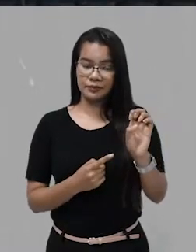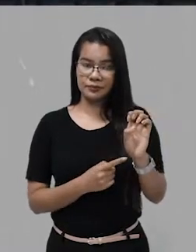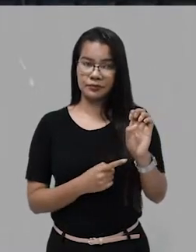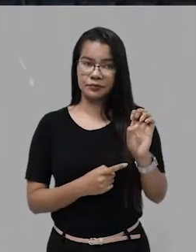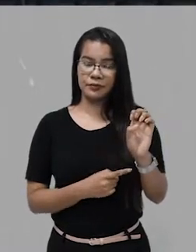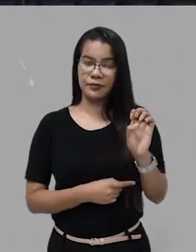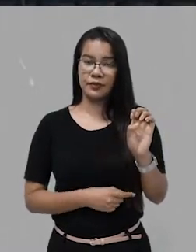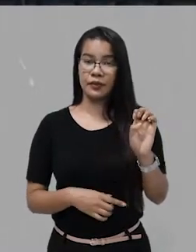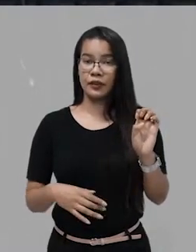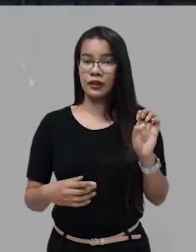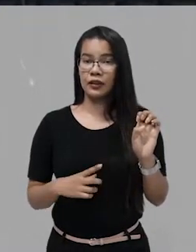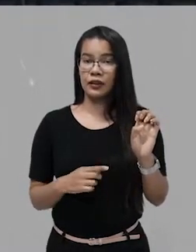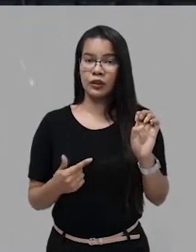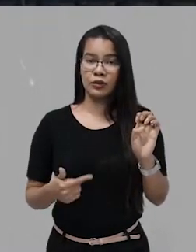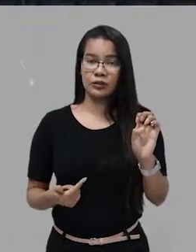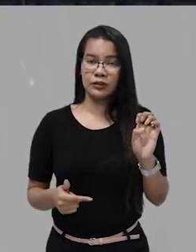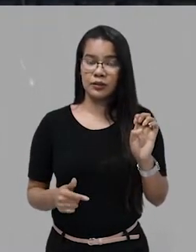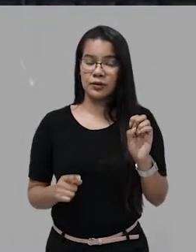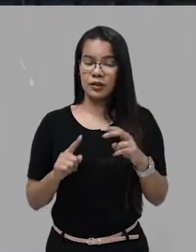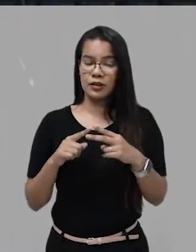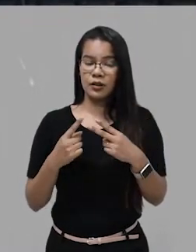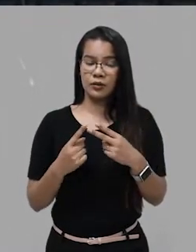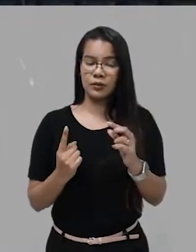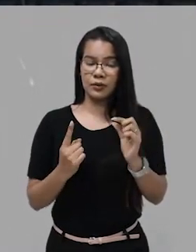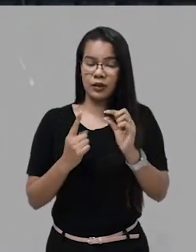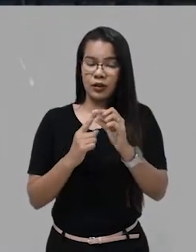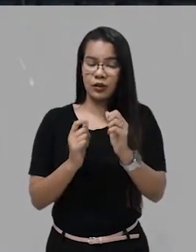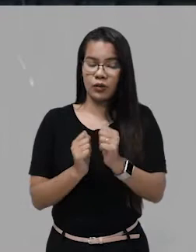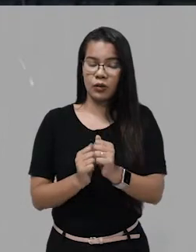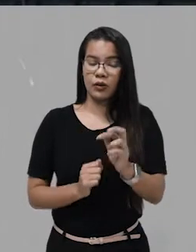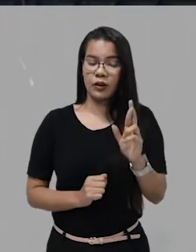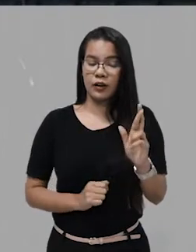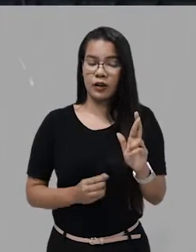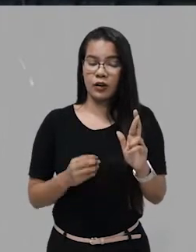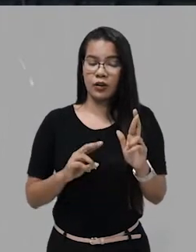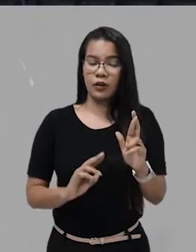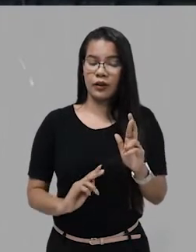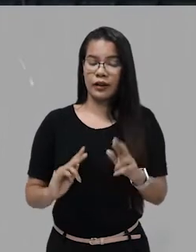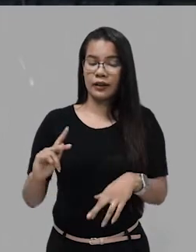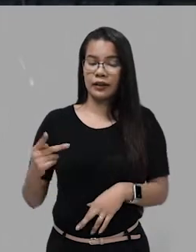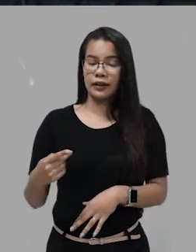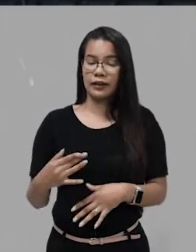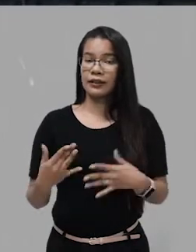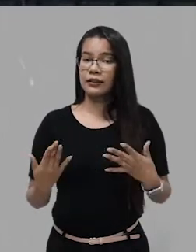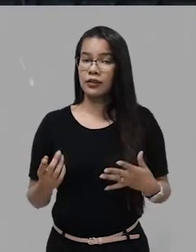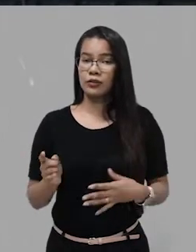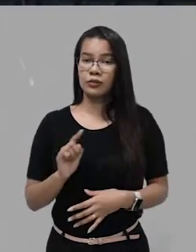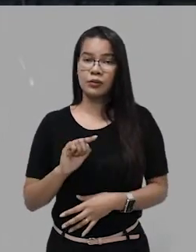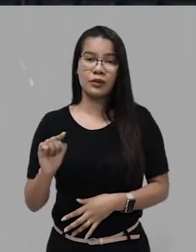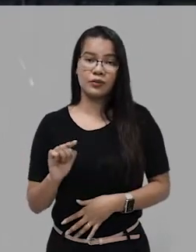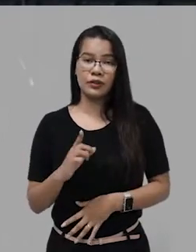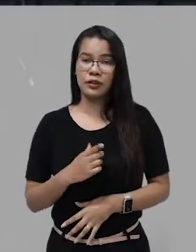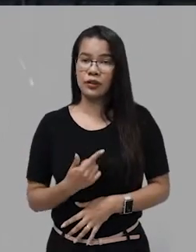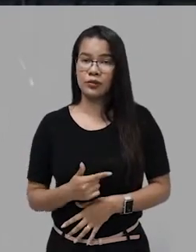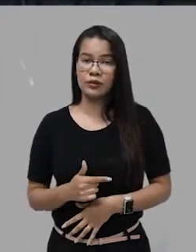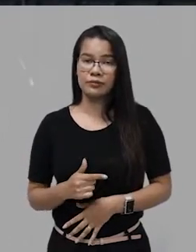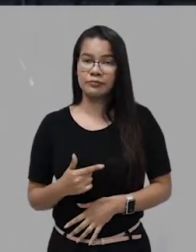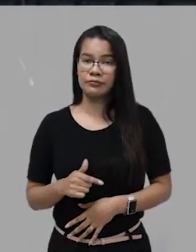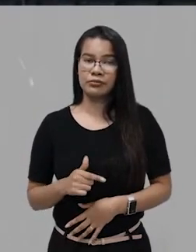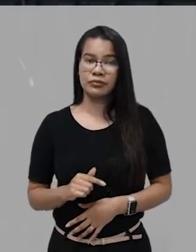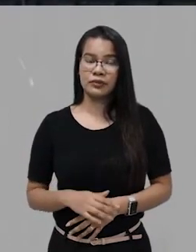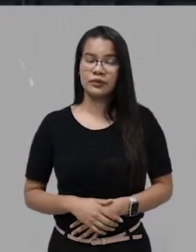salário. Nesse caso, não temos a segunda palavra com R ou com H. Então, não será necessário colocar o hífen. Fica super